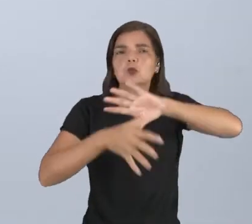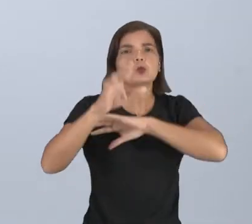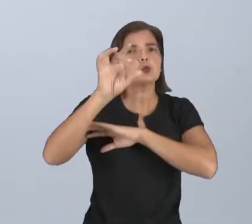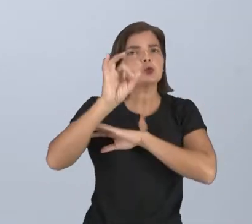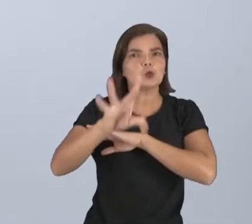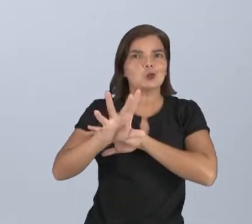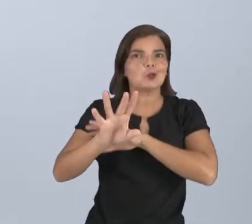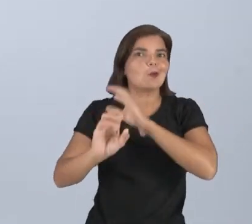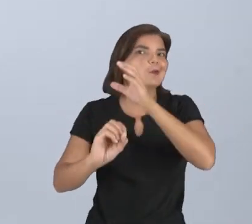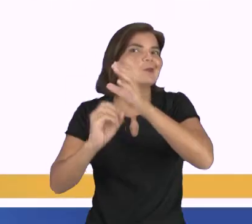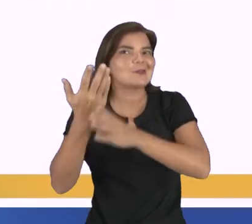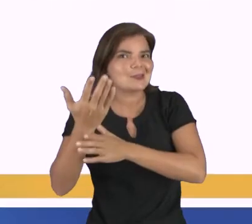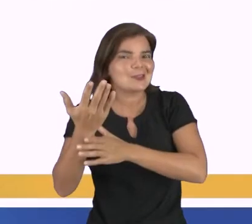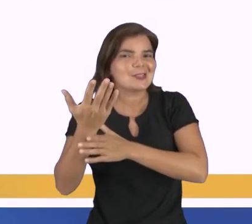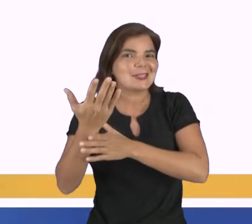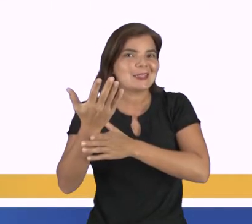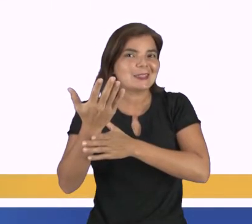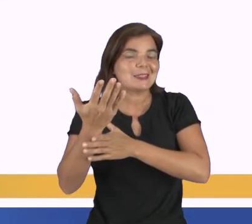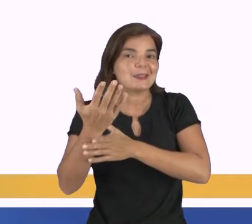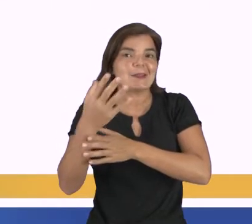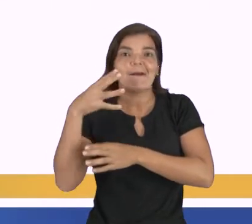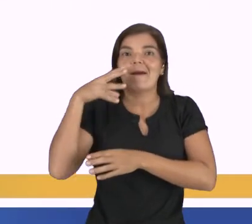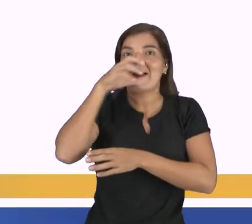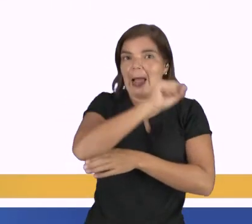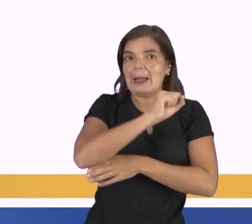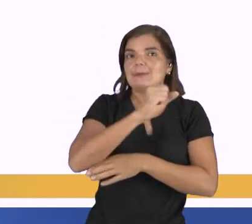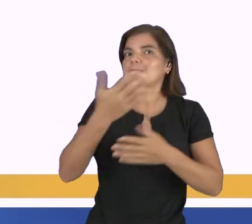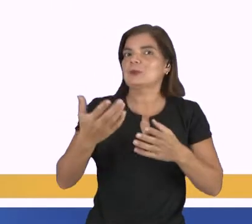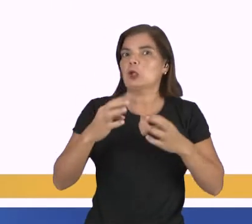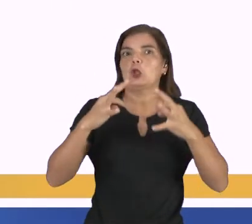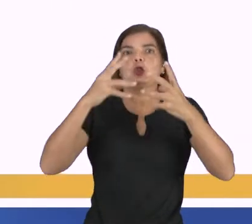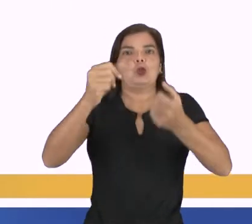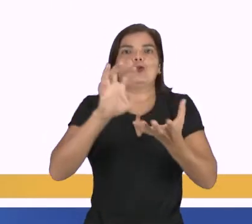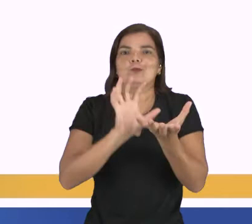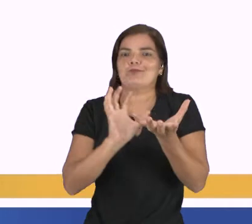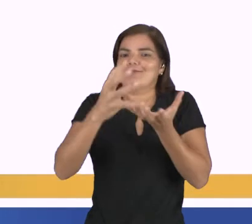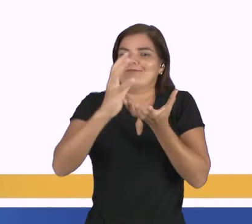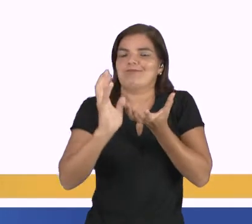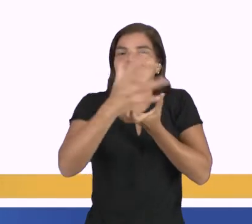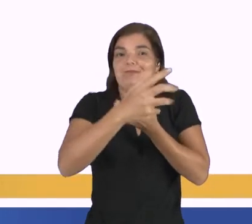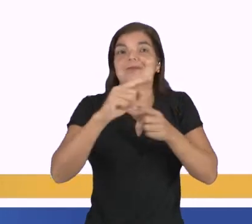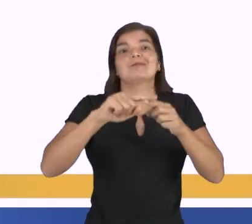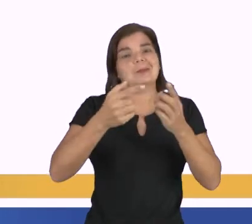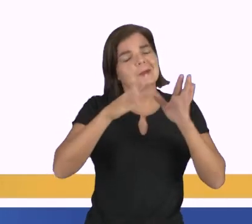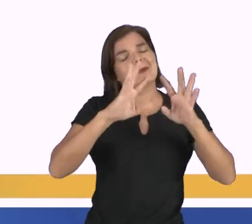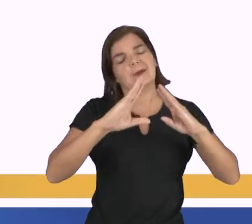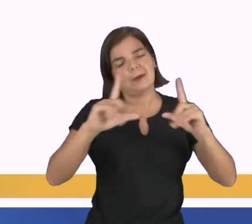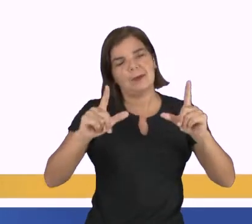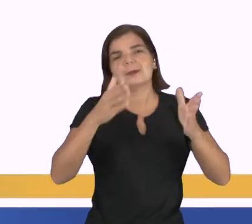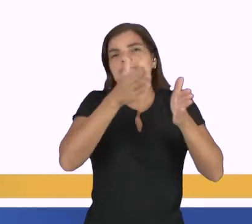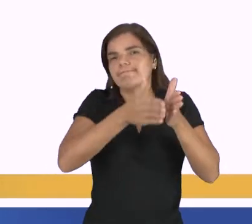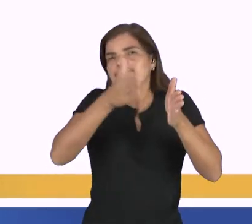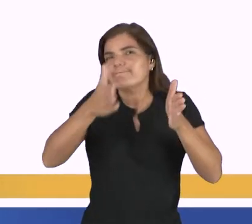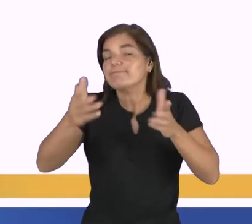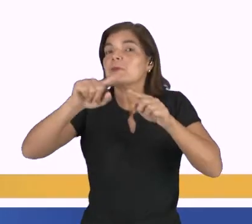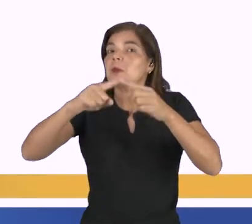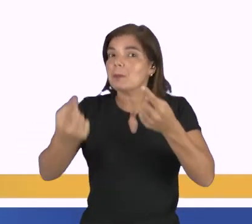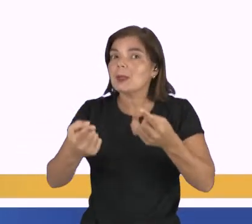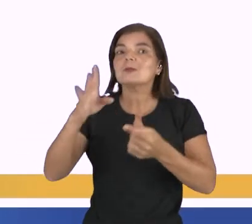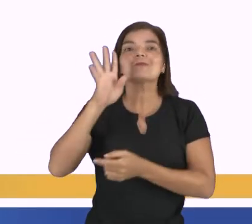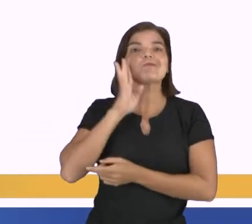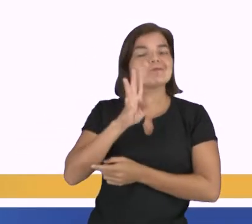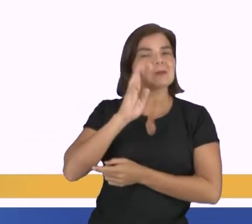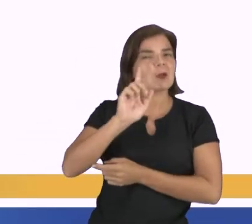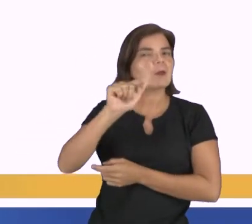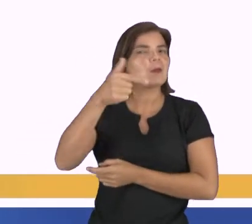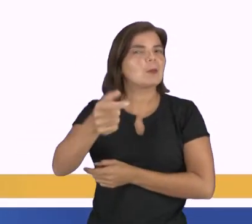foi um fato que se deu de maneira simultânea ou instantânea em todo o continente, né? Claro que ela vai ter processos, só que o interessante que a gente